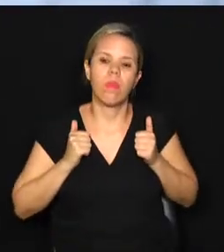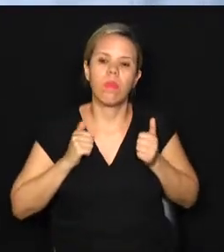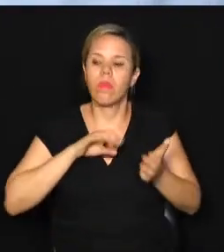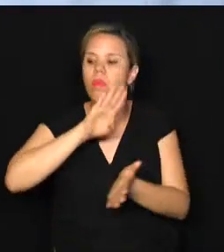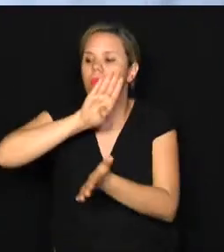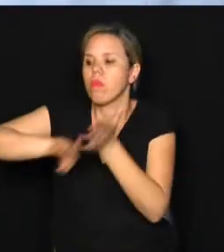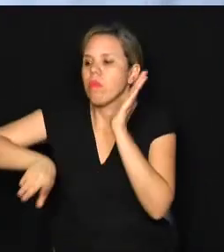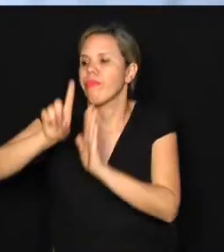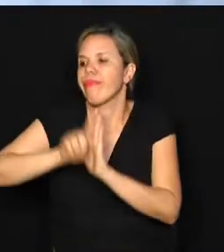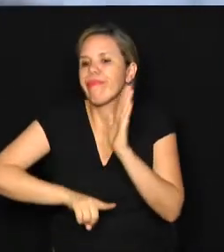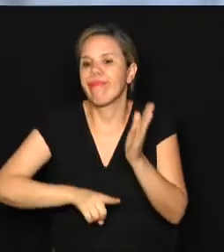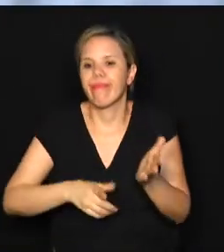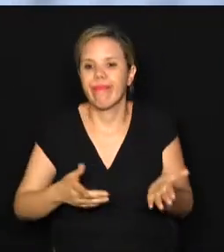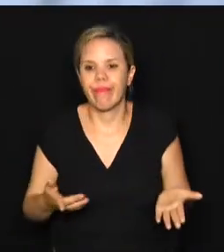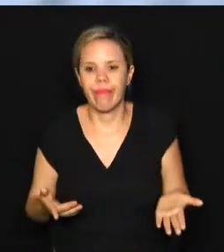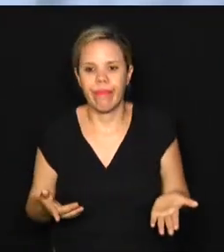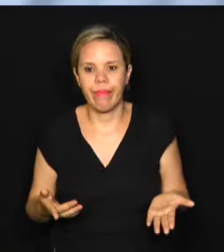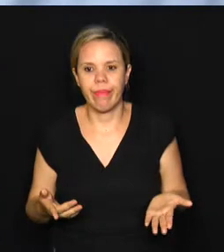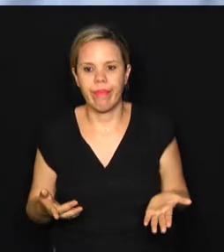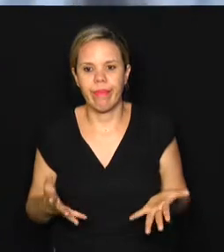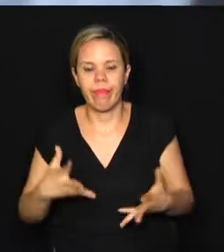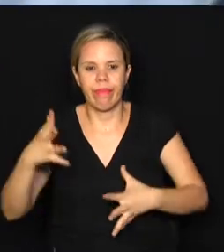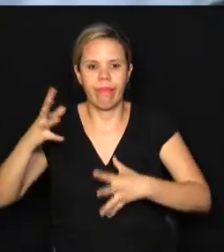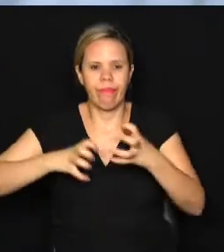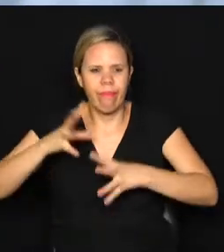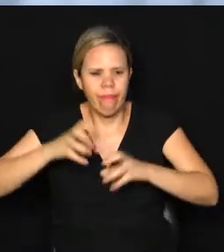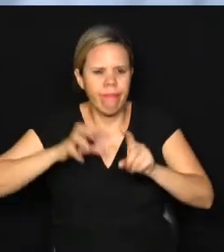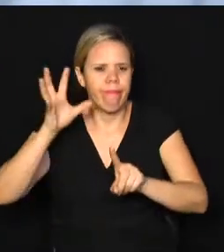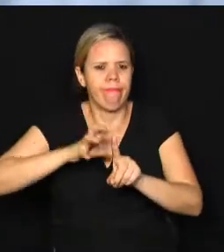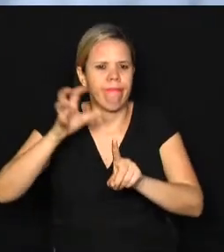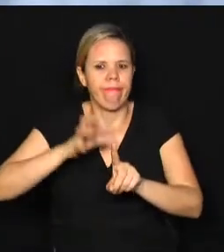dela. E, além de tudo, se faz uma guerra psicológica